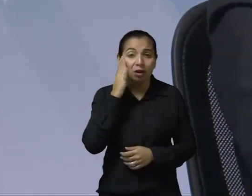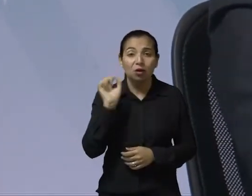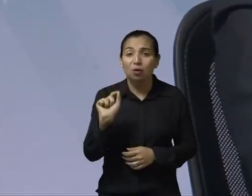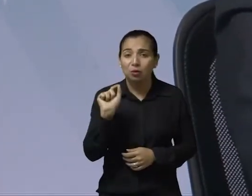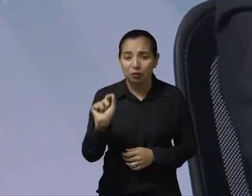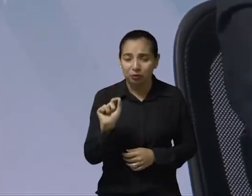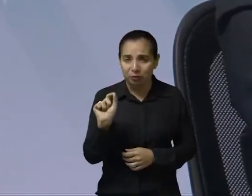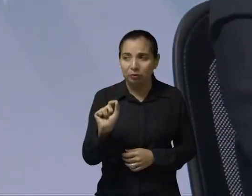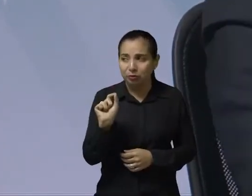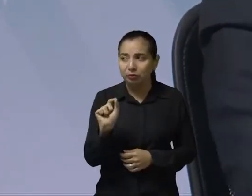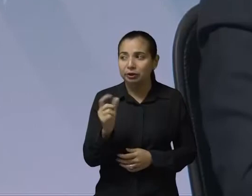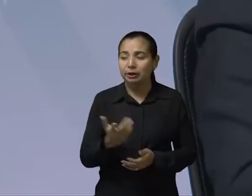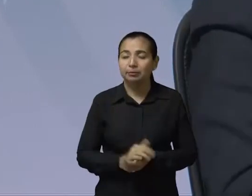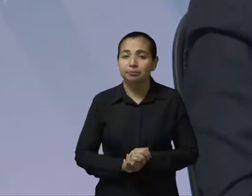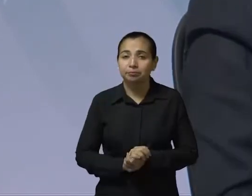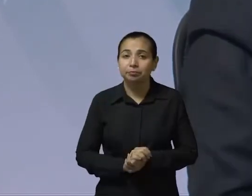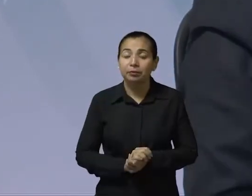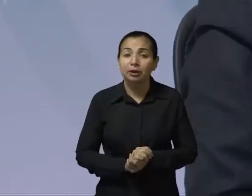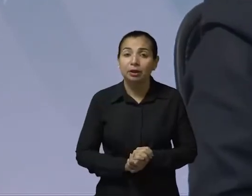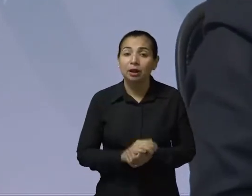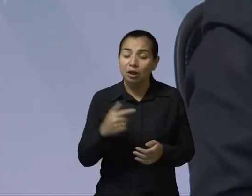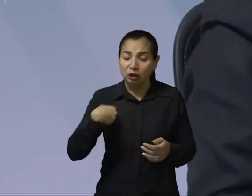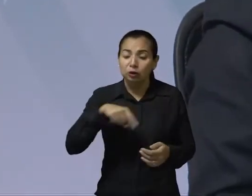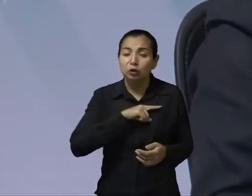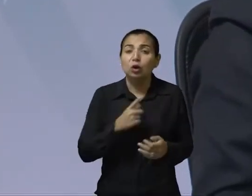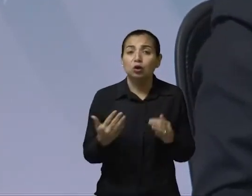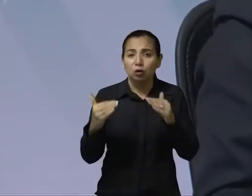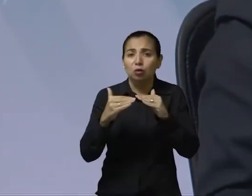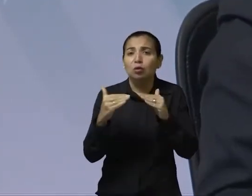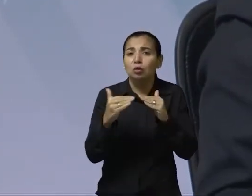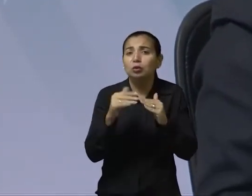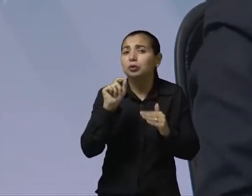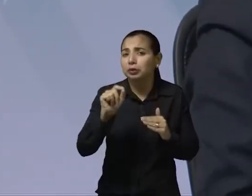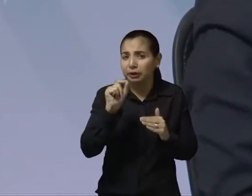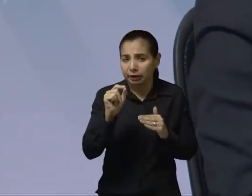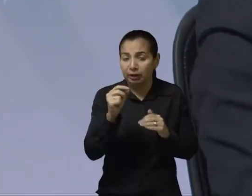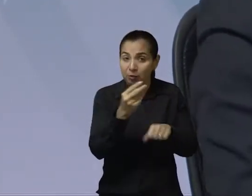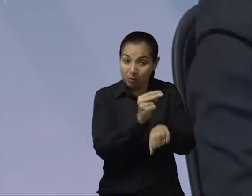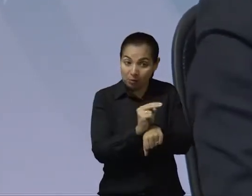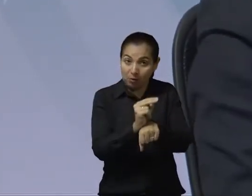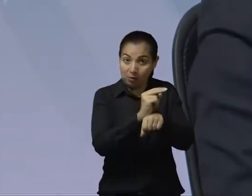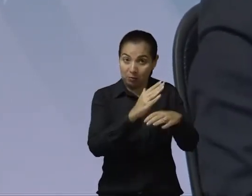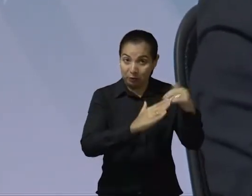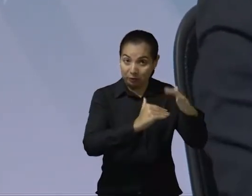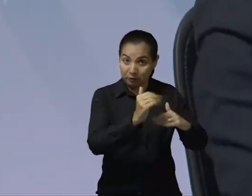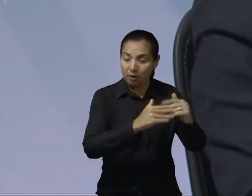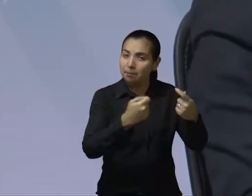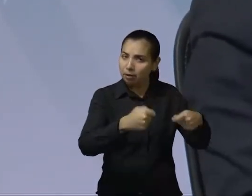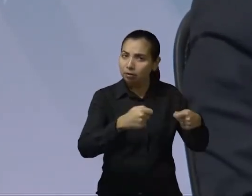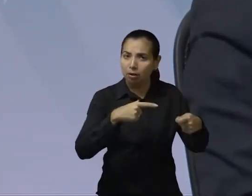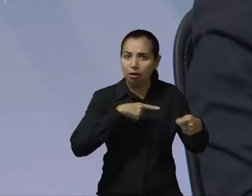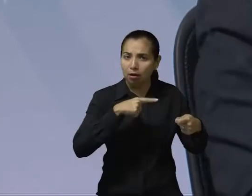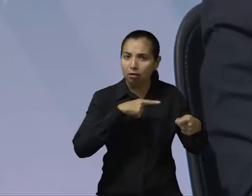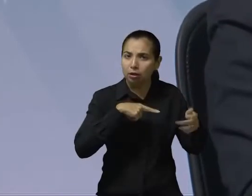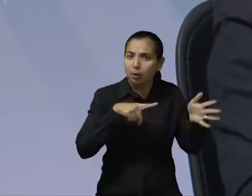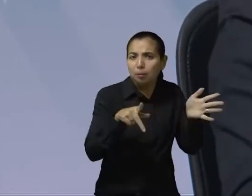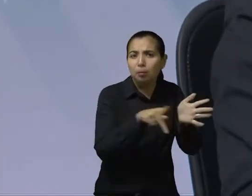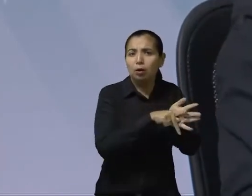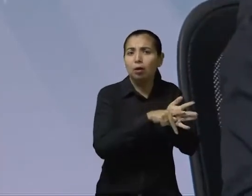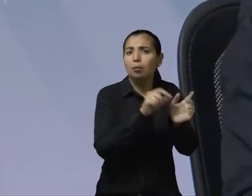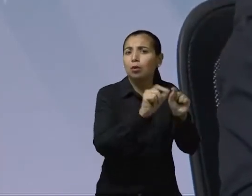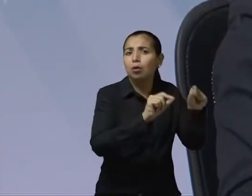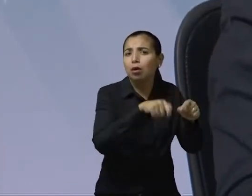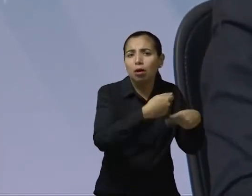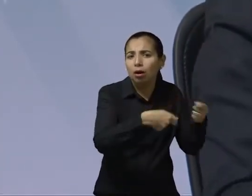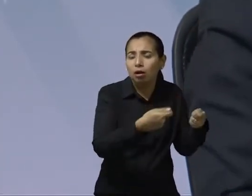concordo, nós do Conselho temos essa discussão, nós concordamos que o agente penitenciário tem que ter uma identidade. Isso não foi definido e esse limbo não